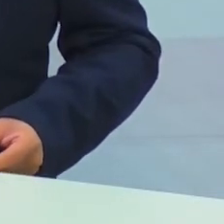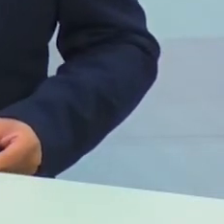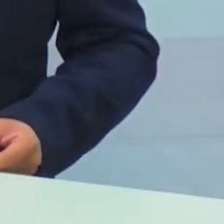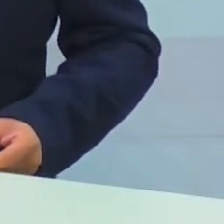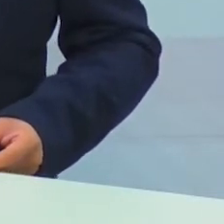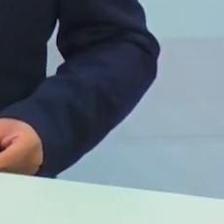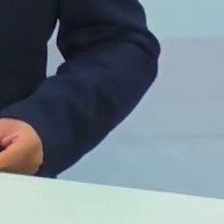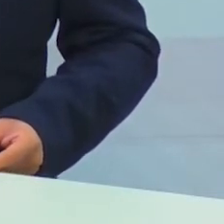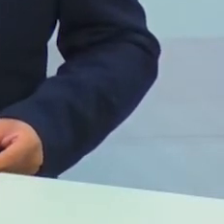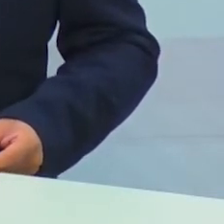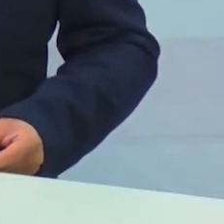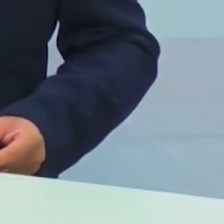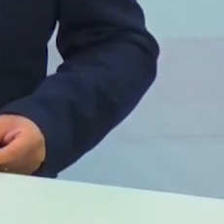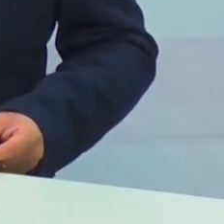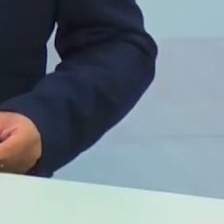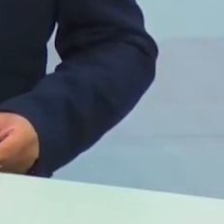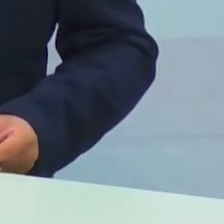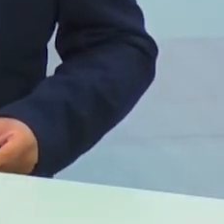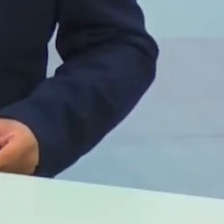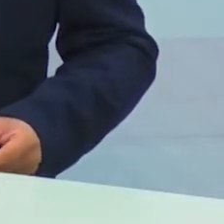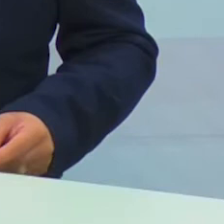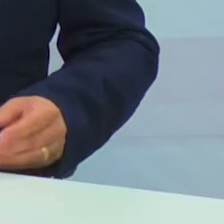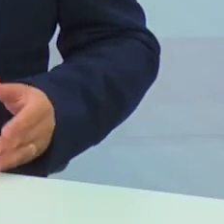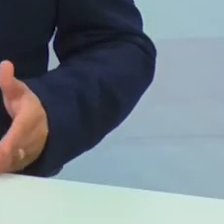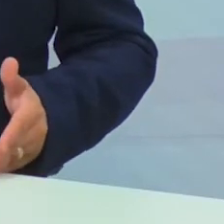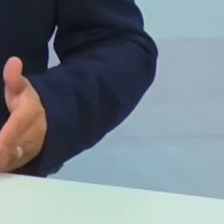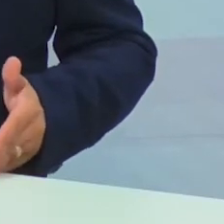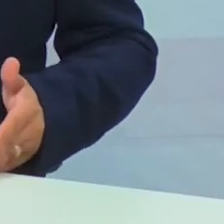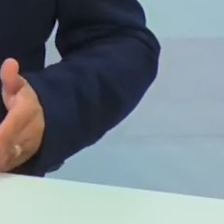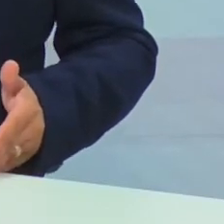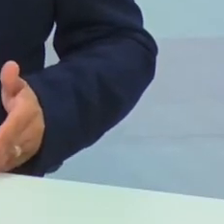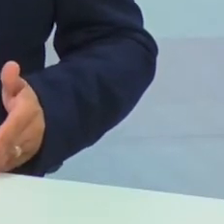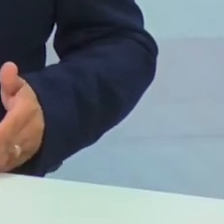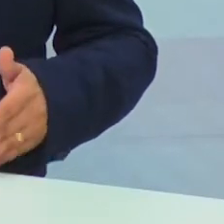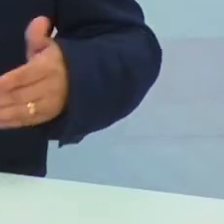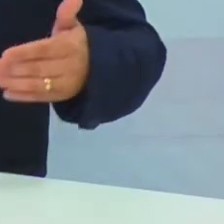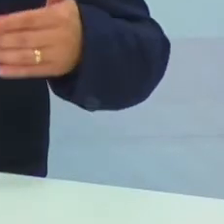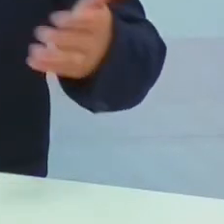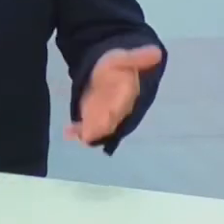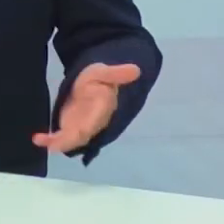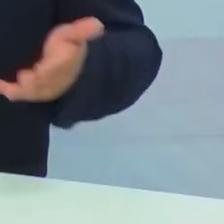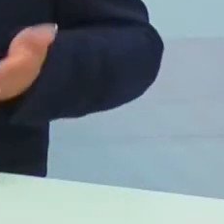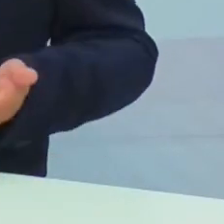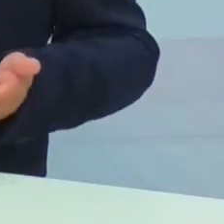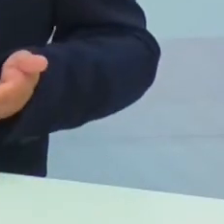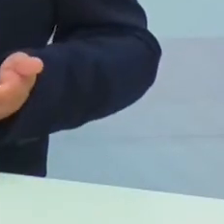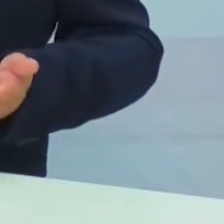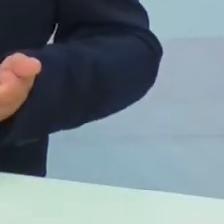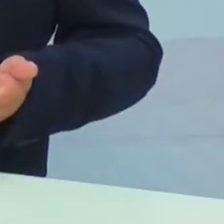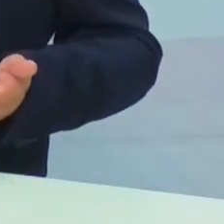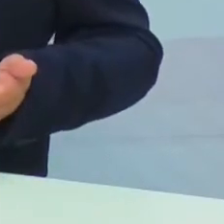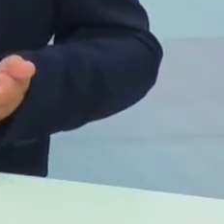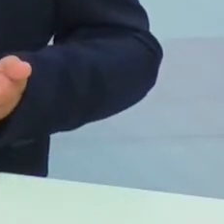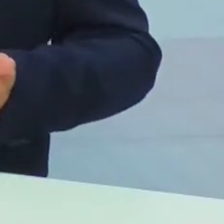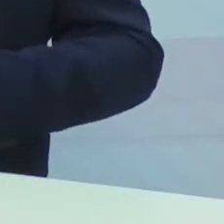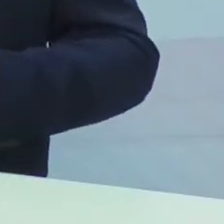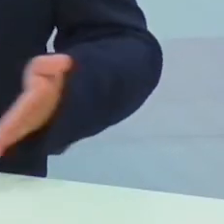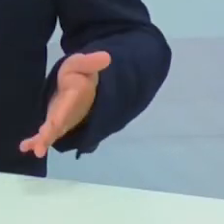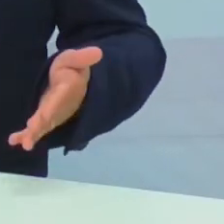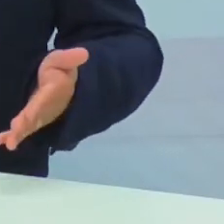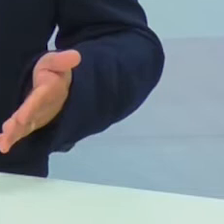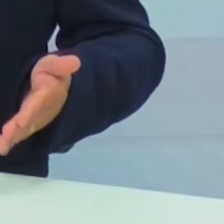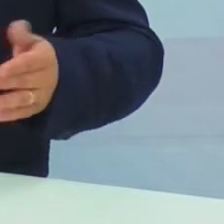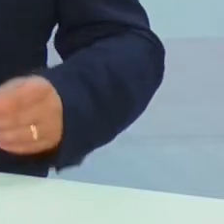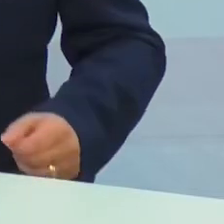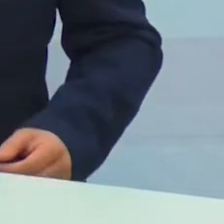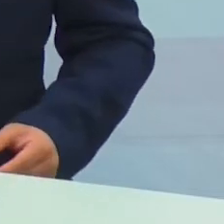de Natal, já é possível sentir um aumento no movimento dos supermercados. Apesar de tantas altas de preços, os brasileiros não vão